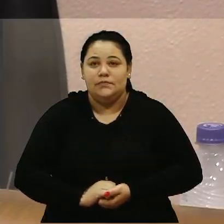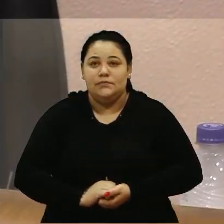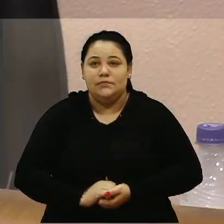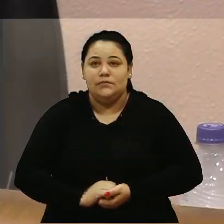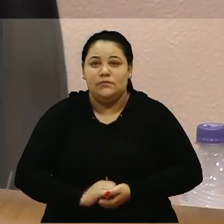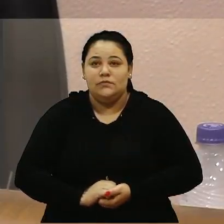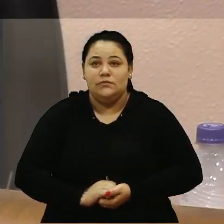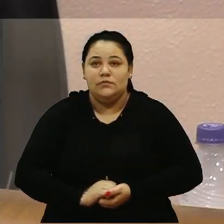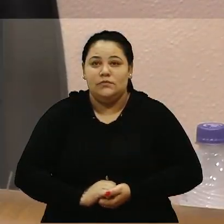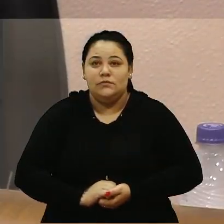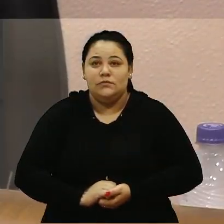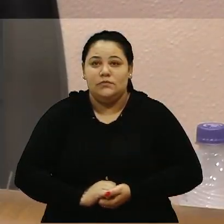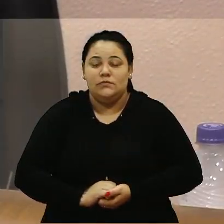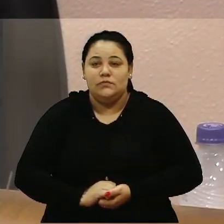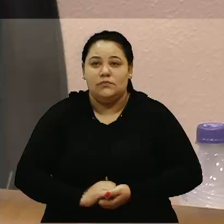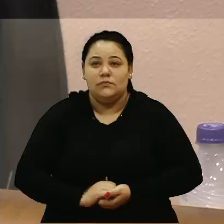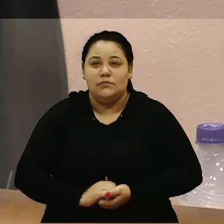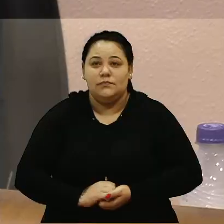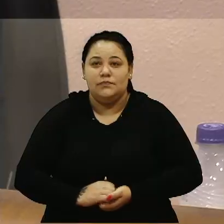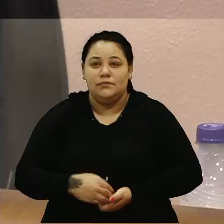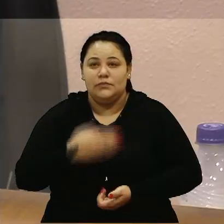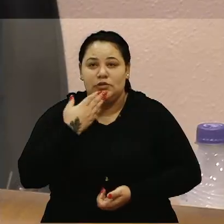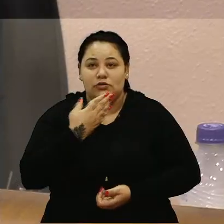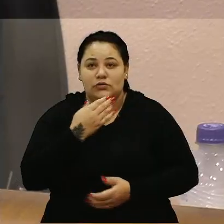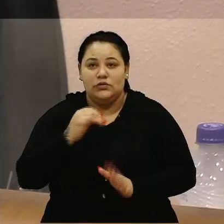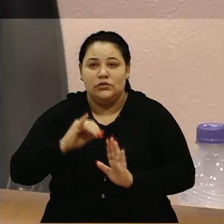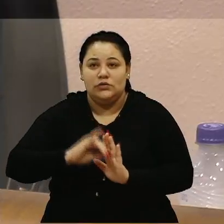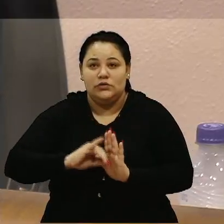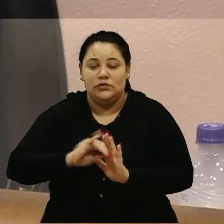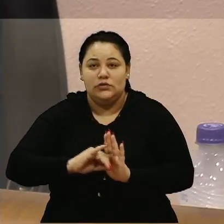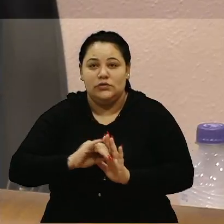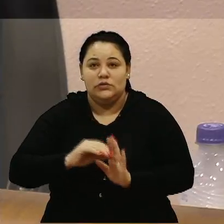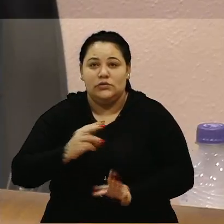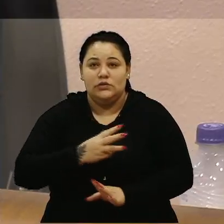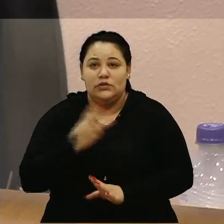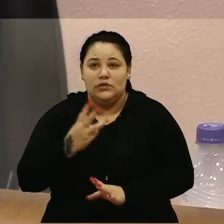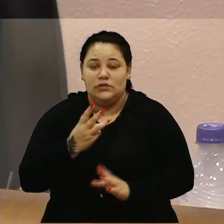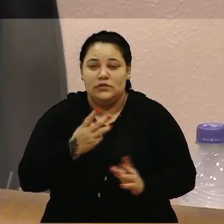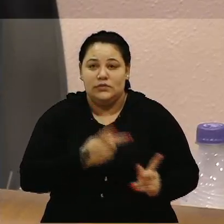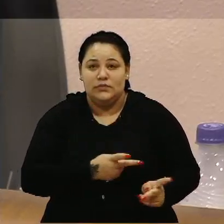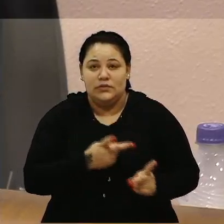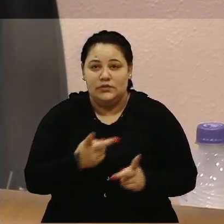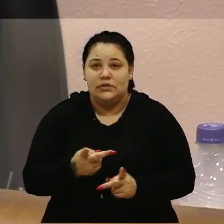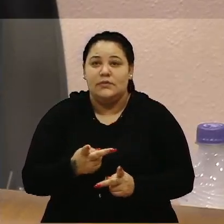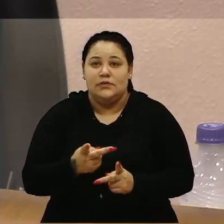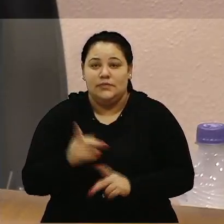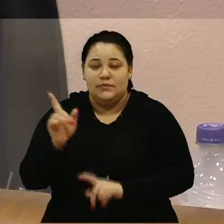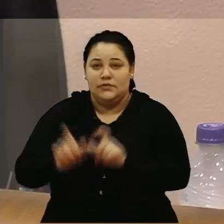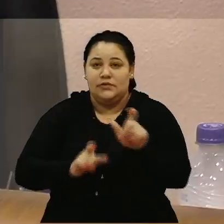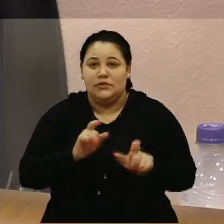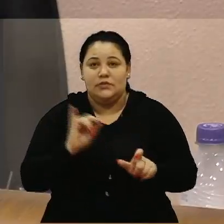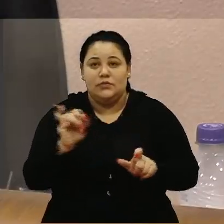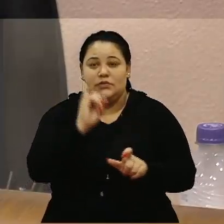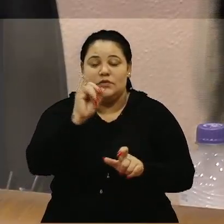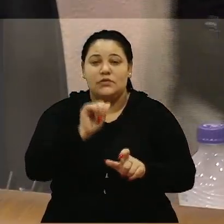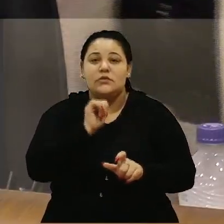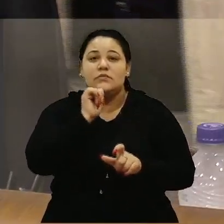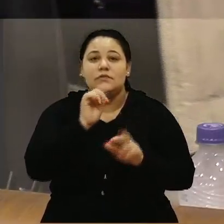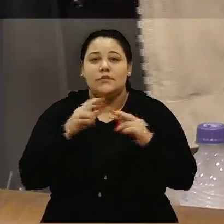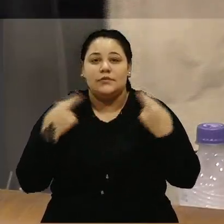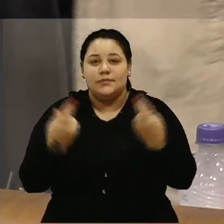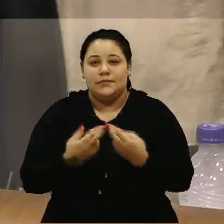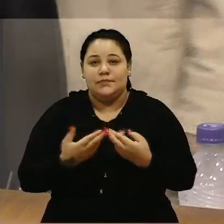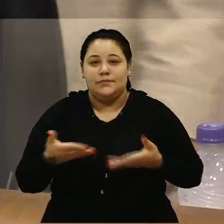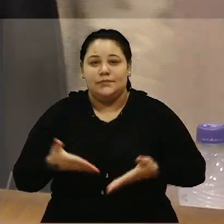Então, conforme o inciso 3, para receber visitantes ilustres nesta casa, o artigo 101, suspendemos a sessão.